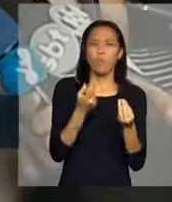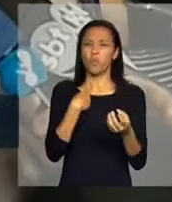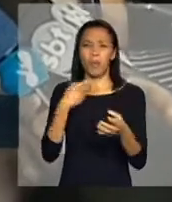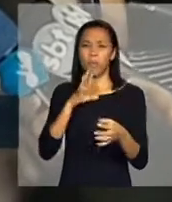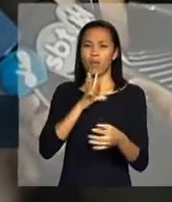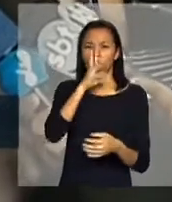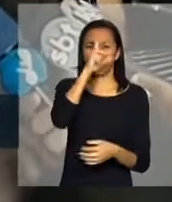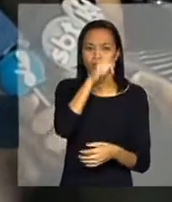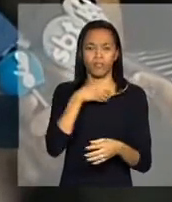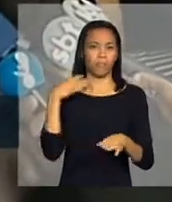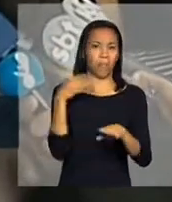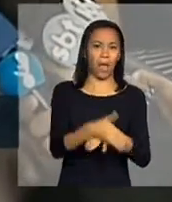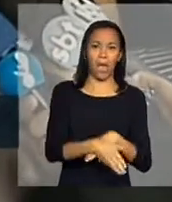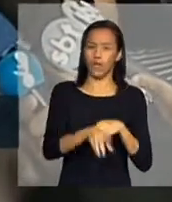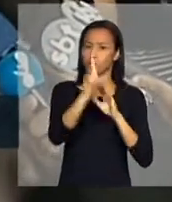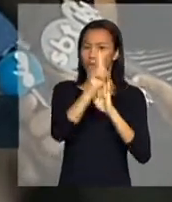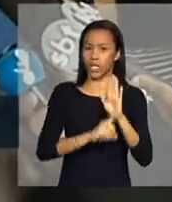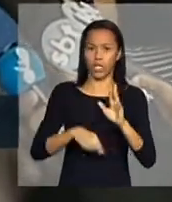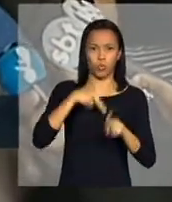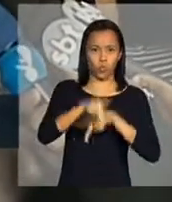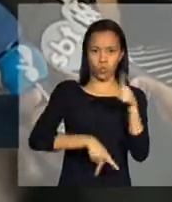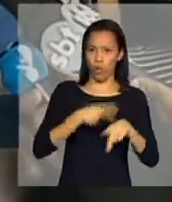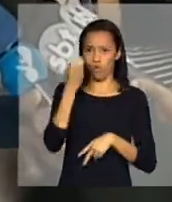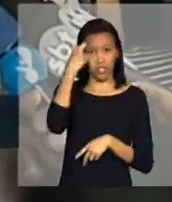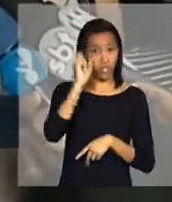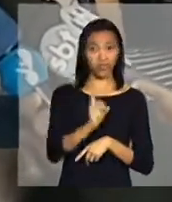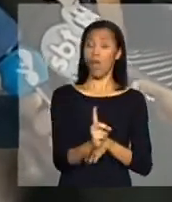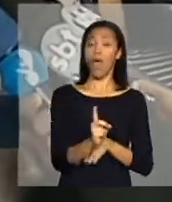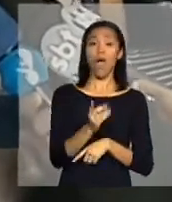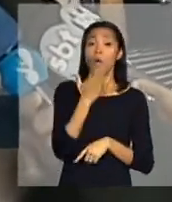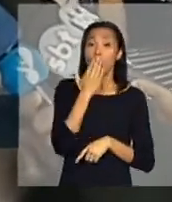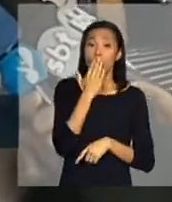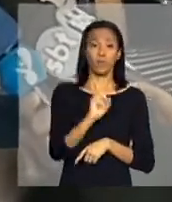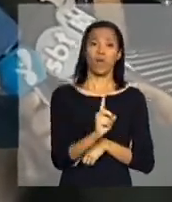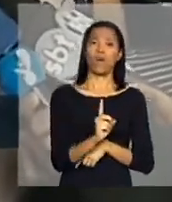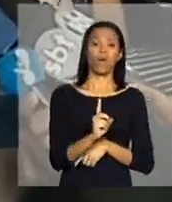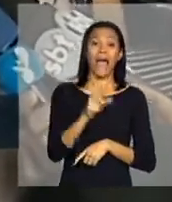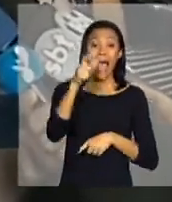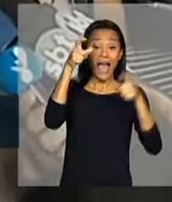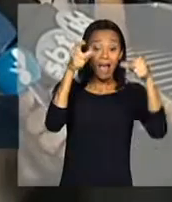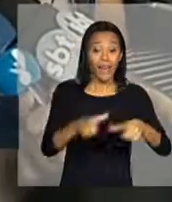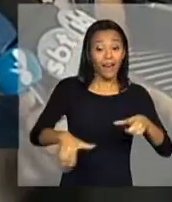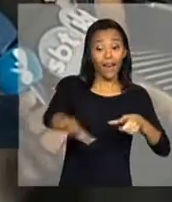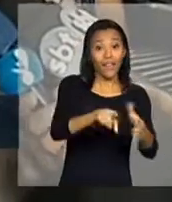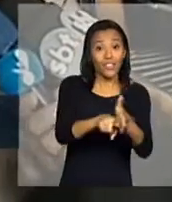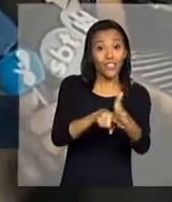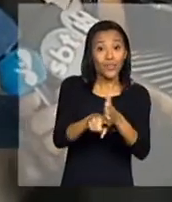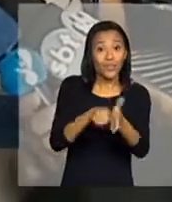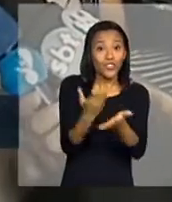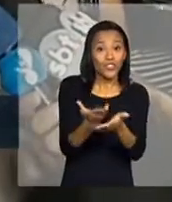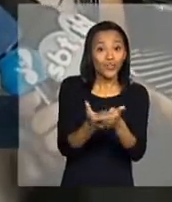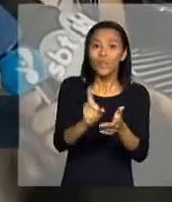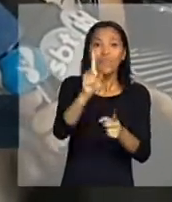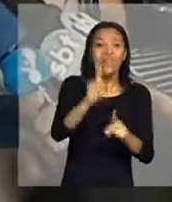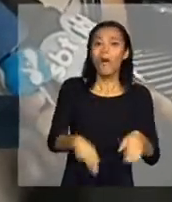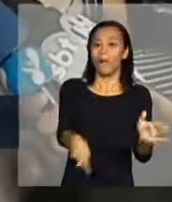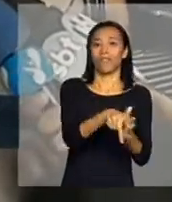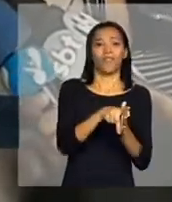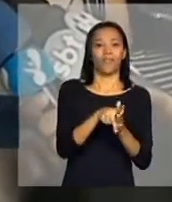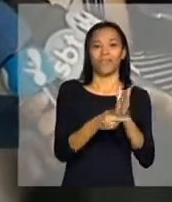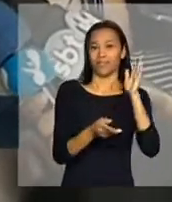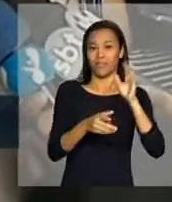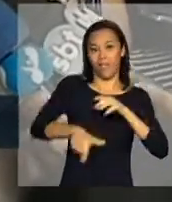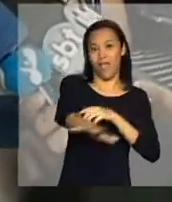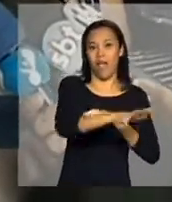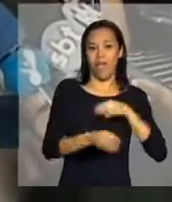povos indígenas, hipótese nenhuma. Aquela área, inclusive, em que se faz os estudos, não é área indígena. E, independentemente disso, o próprio juiz